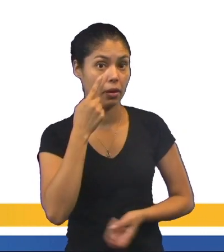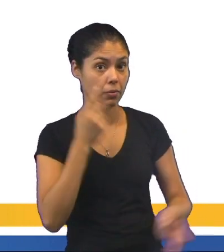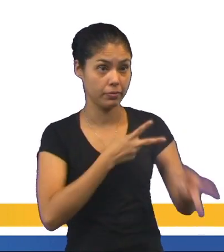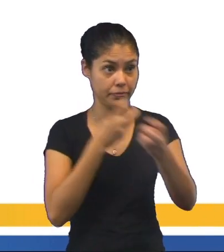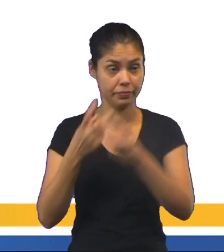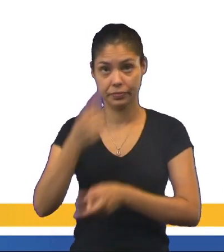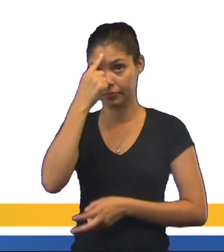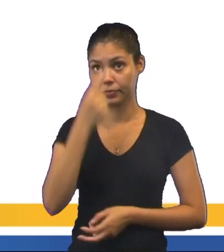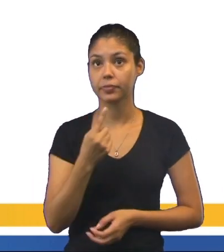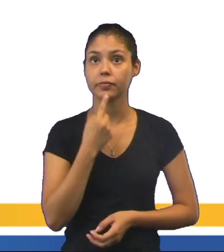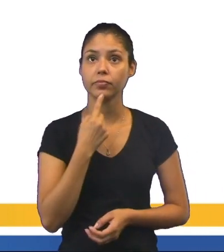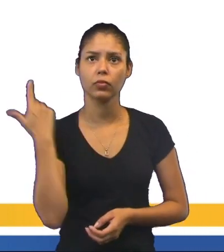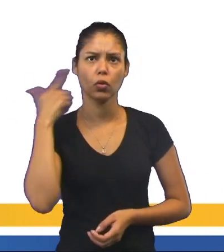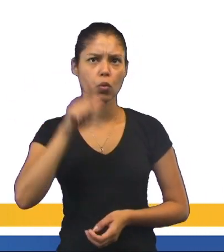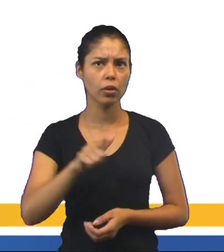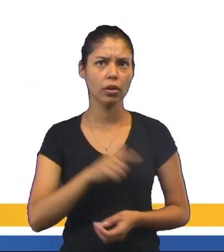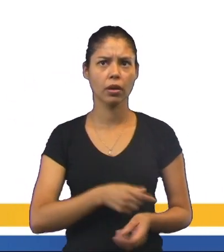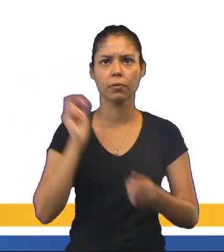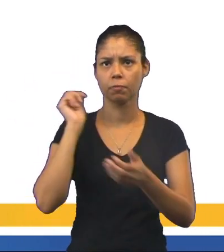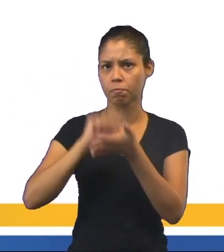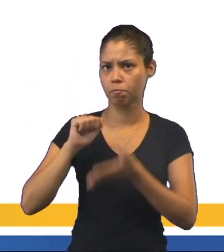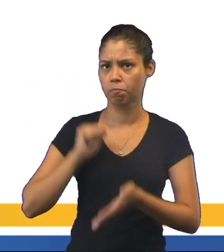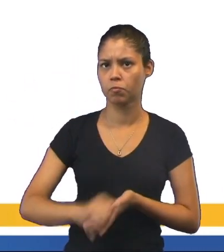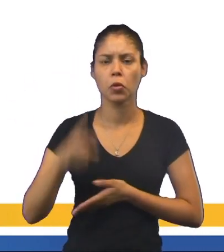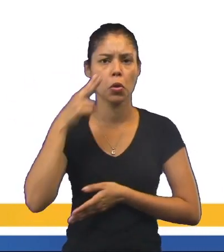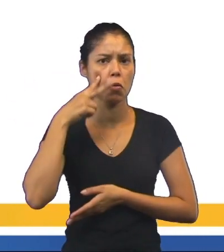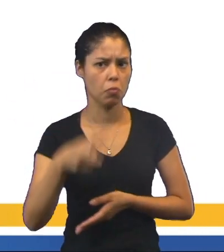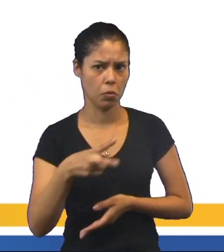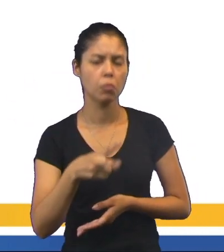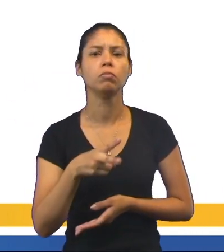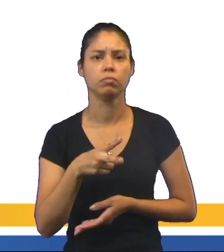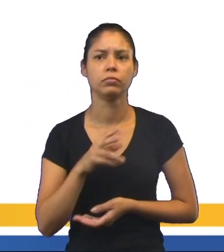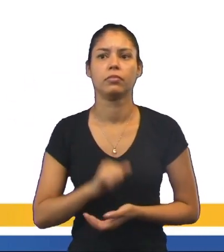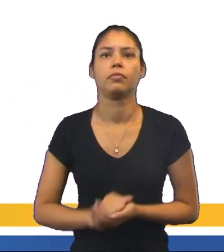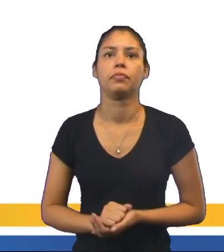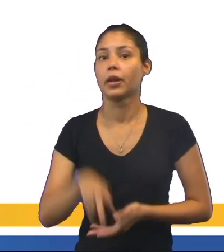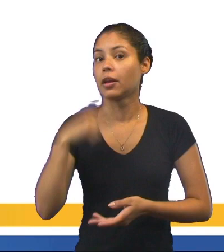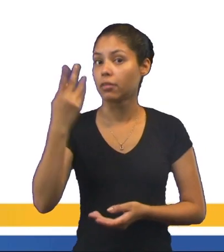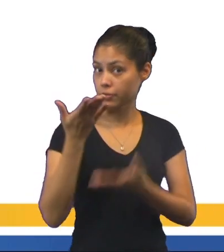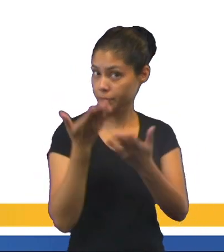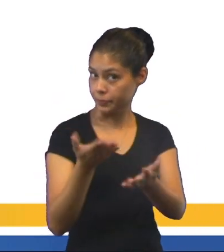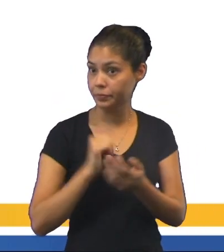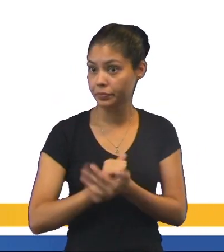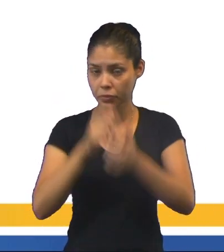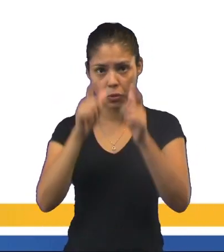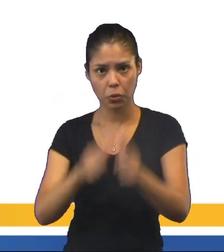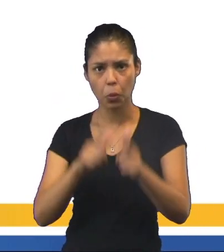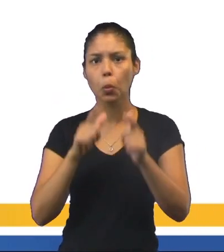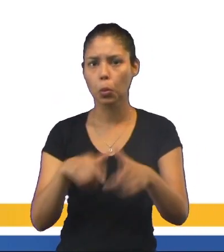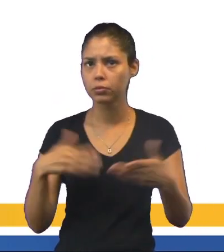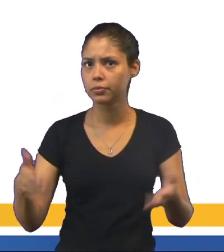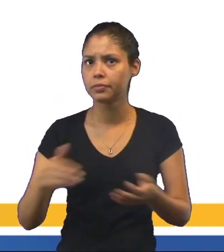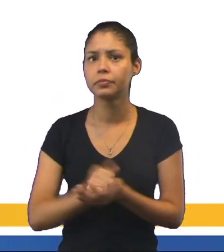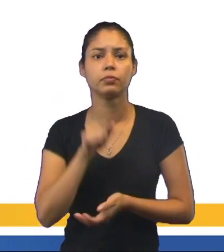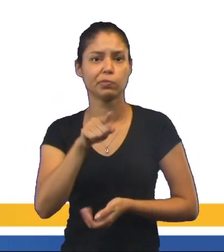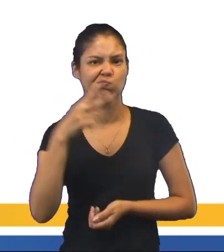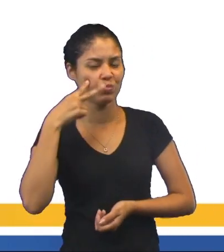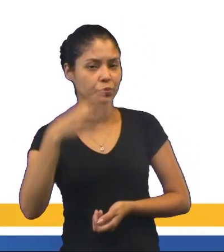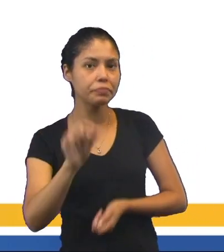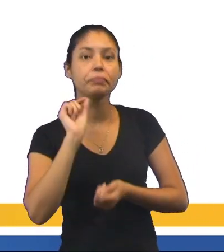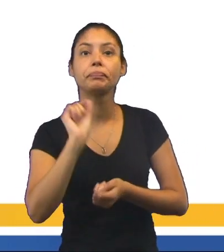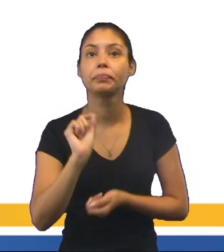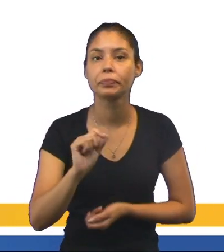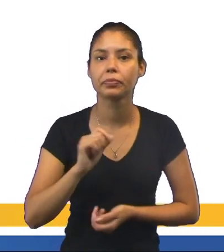Observando a imagem, você consegue descrever o que você está vendo? Fala aí de onde você está, o que você